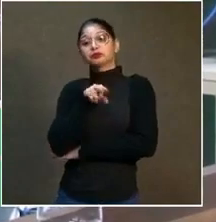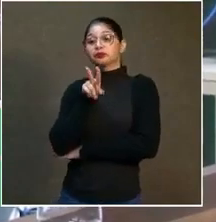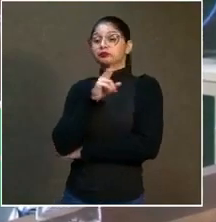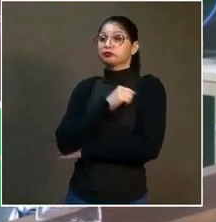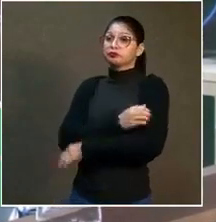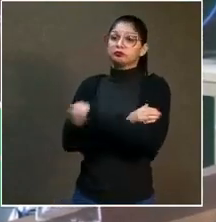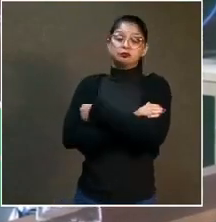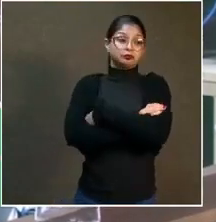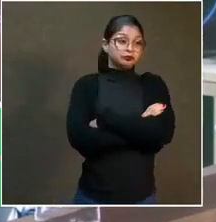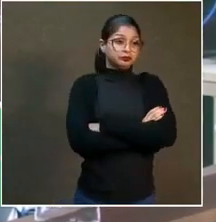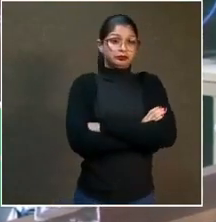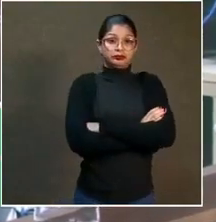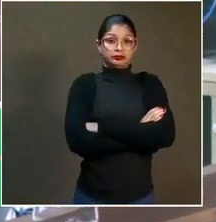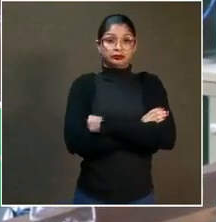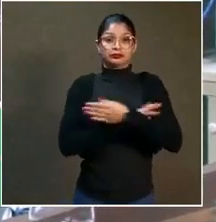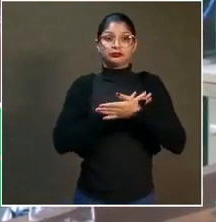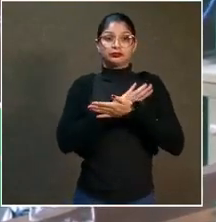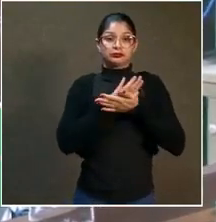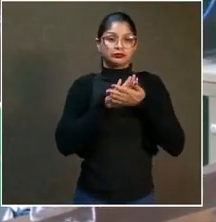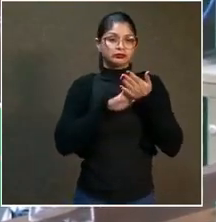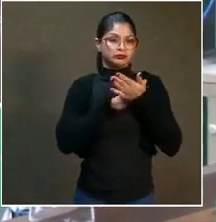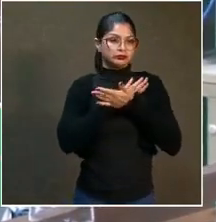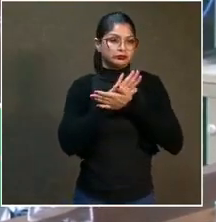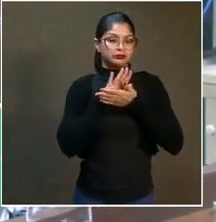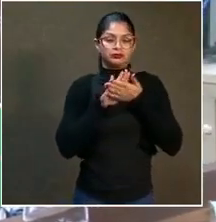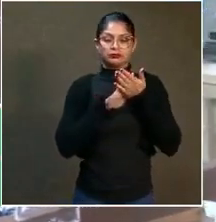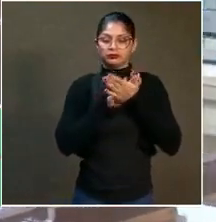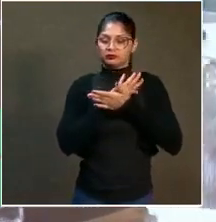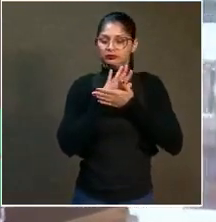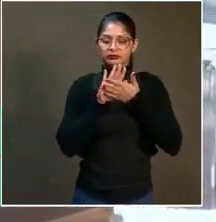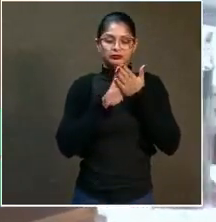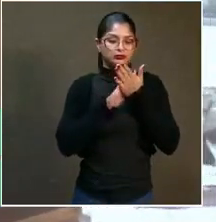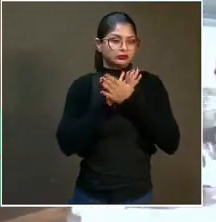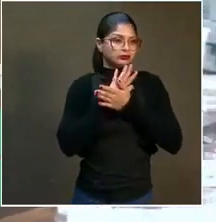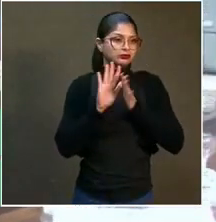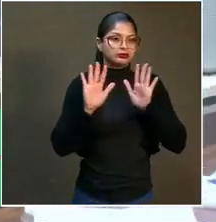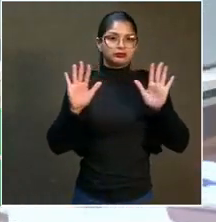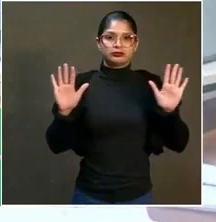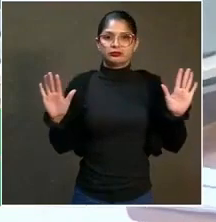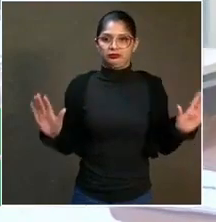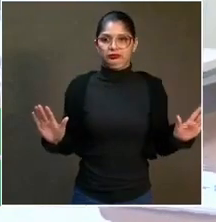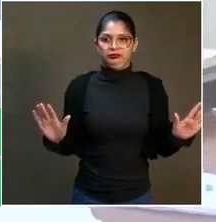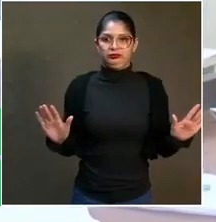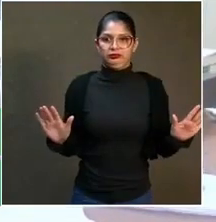cruzando o braço e chamando que a prisão para policial é um hotel.